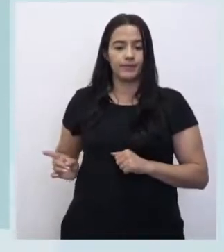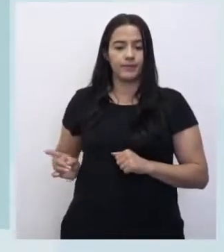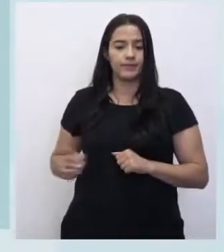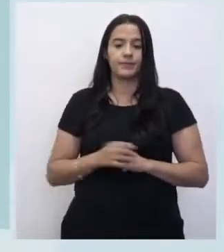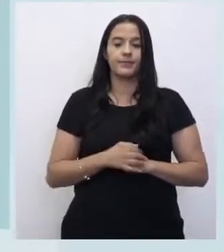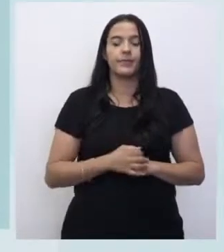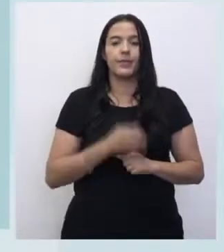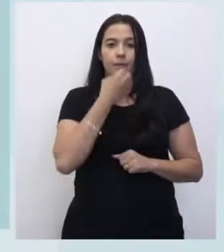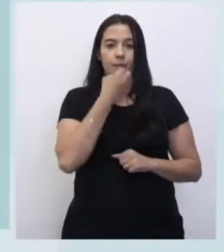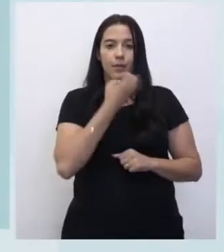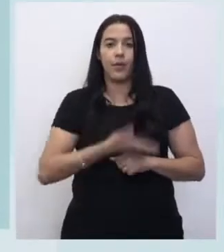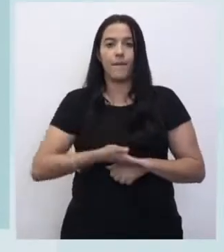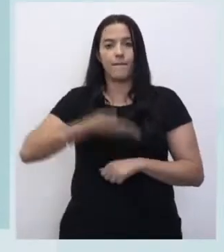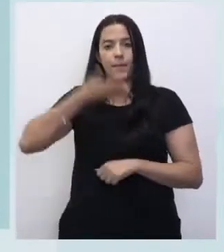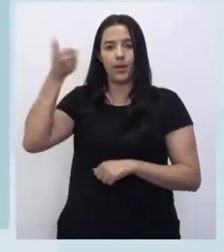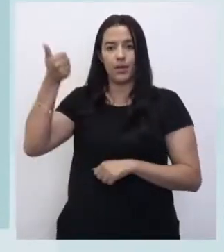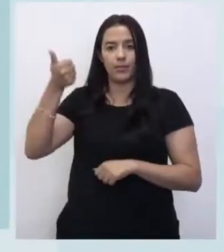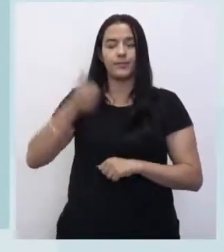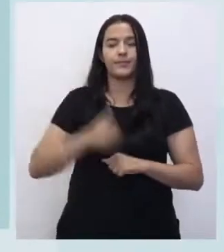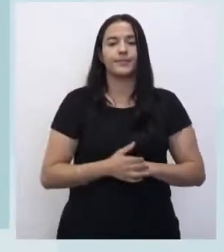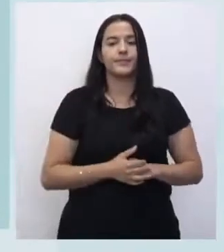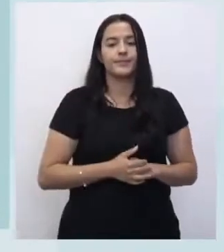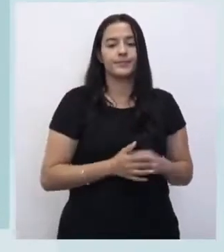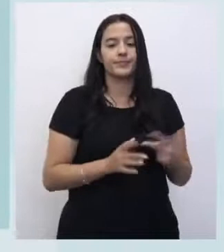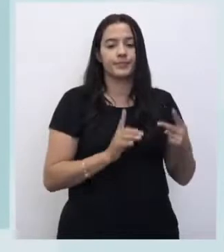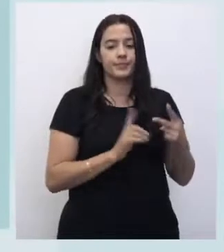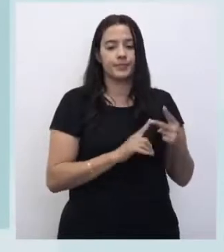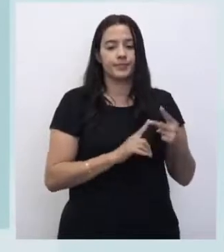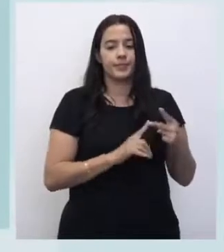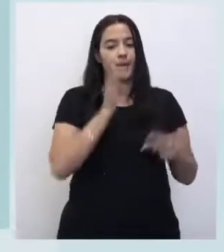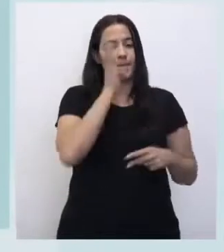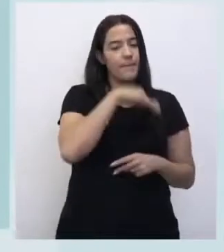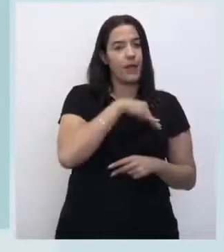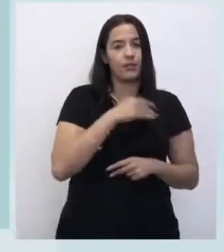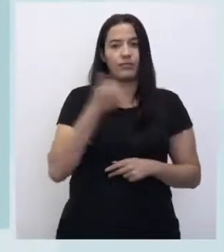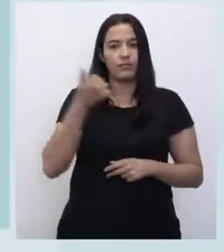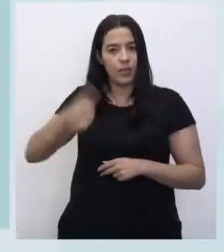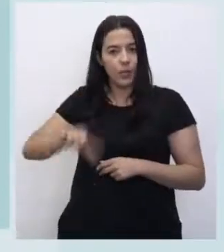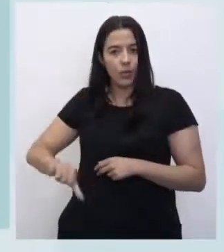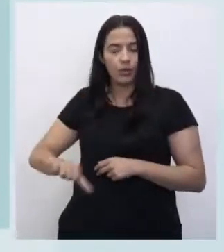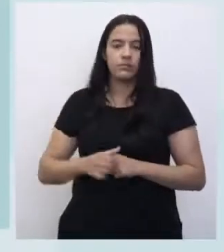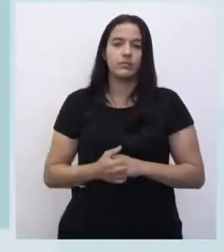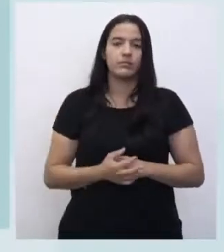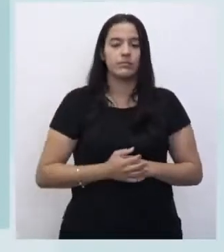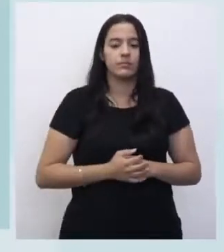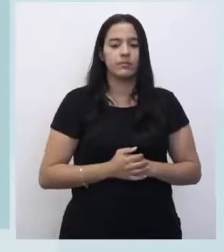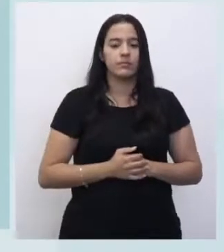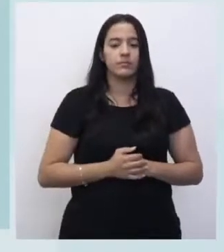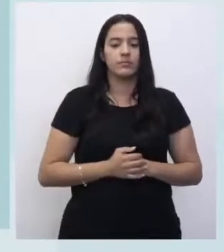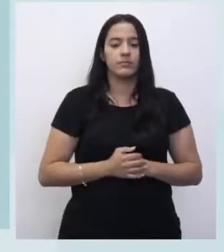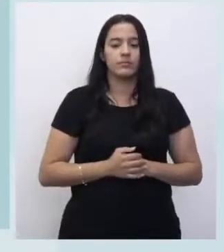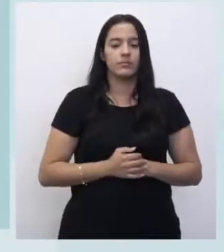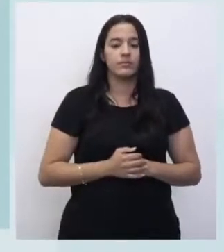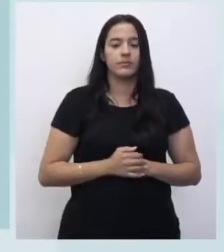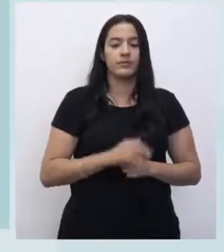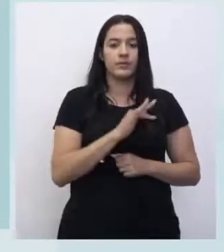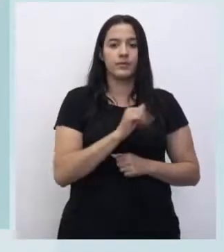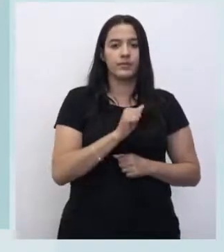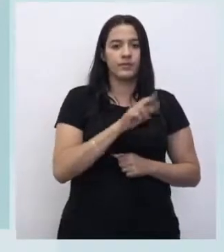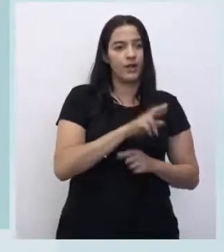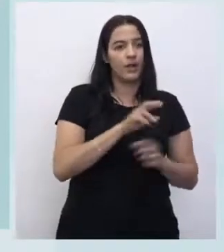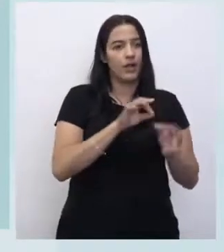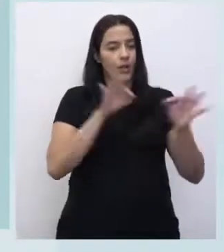o melhor. Bad, the worst. Mal, o pior. Far, the farthest or the furthest.